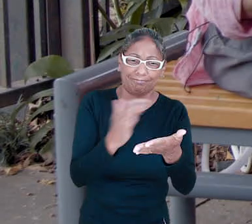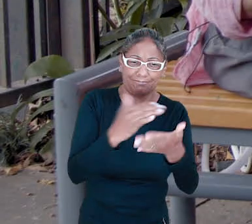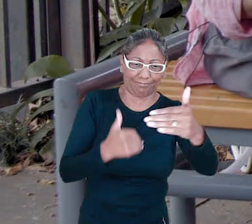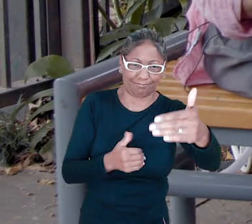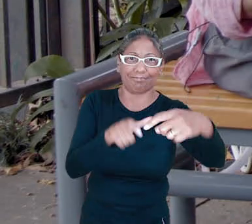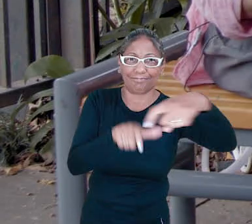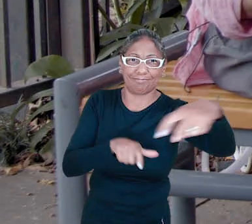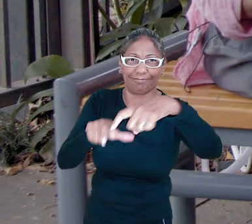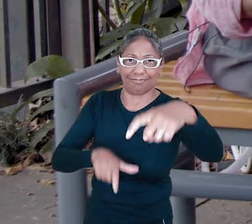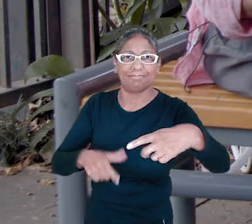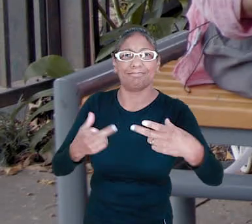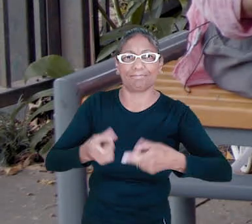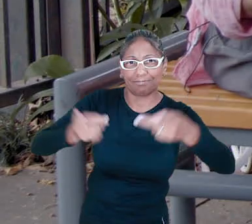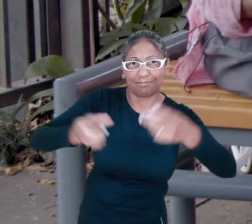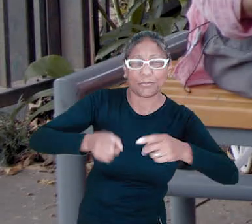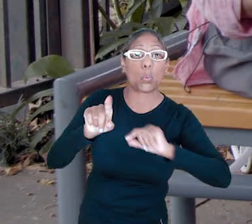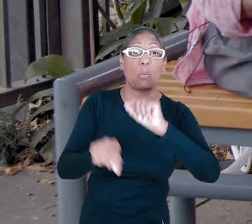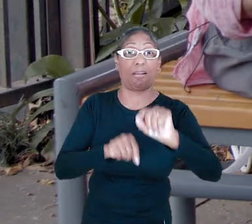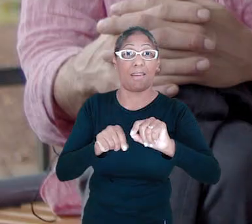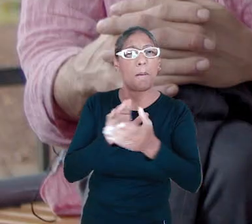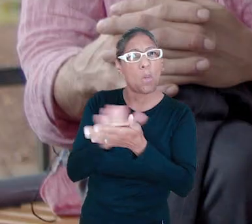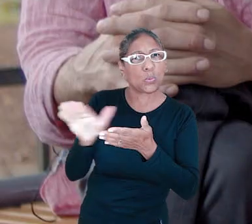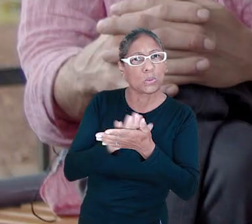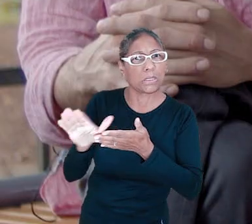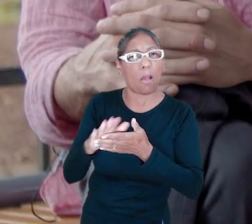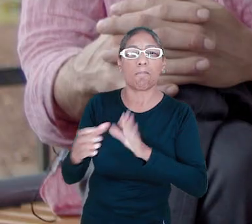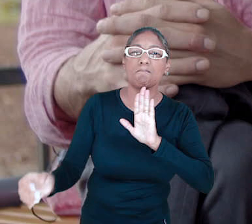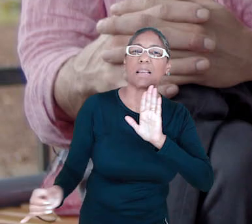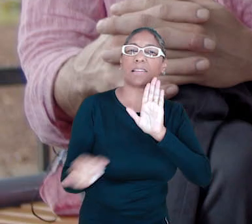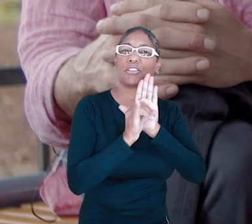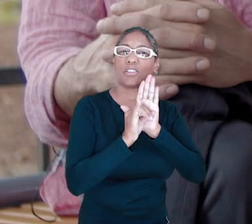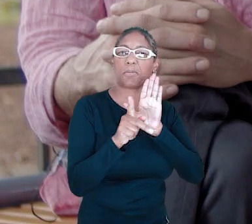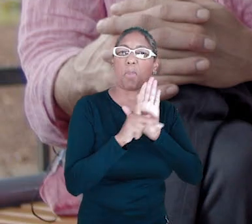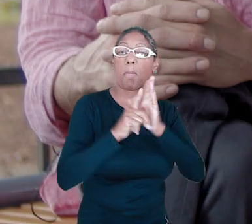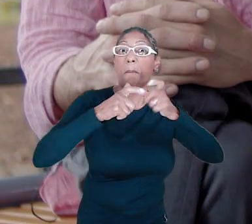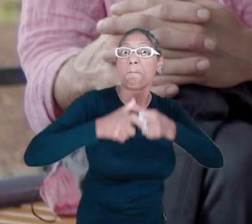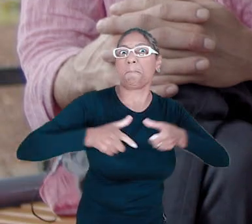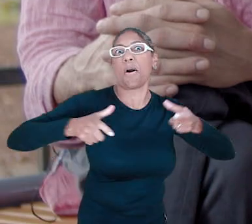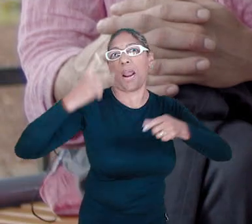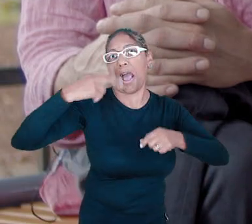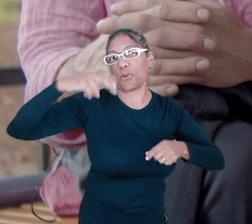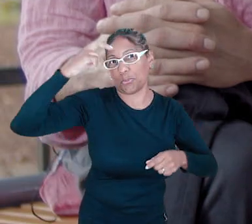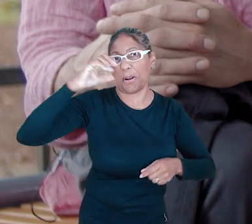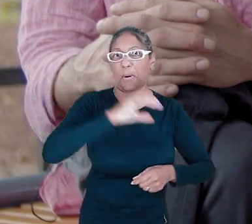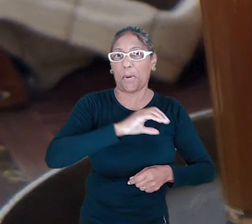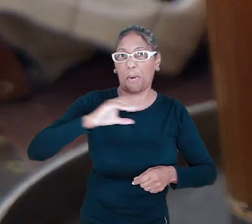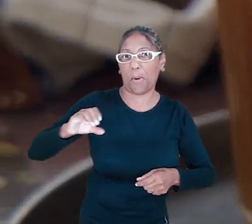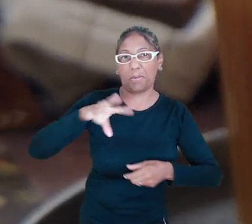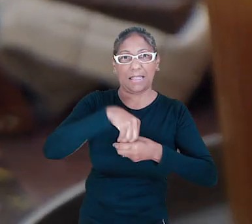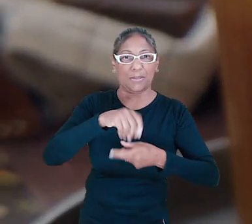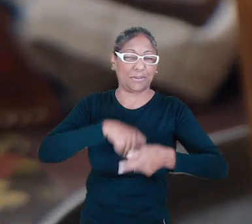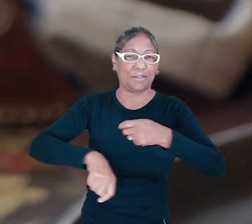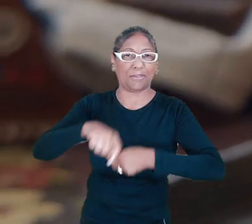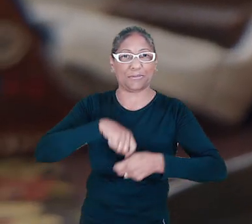de revisão de todo o processo de produção, trazendo uma identidade muito maior à cultura colombiana para